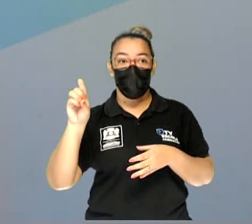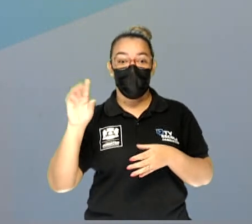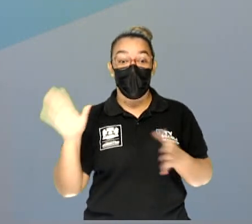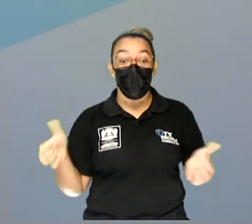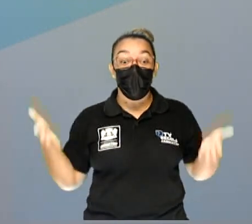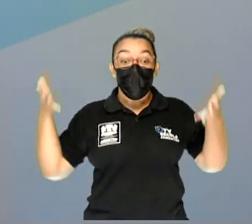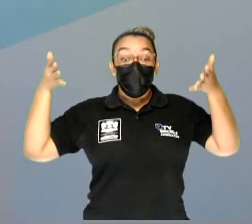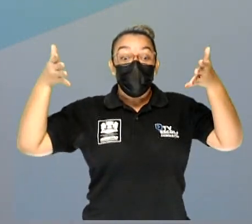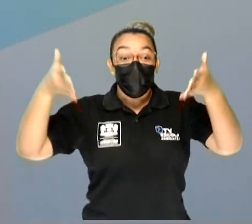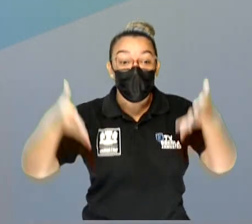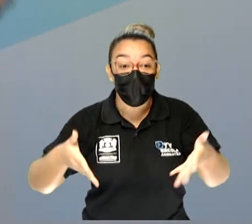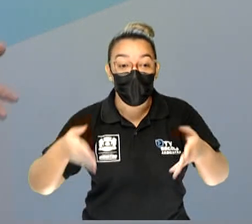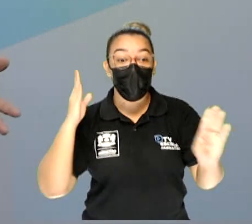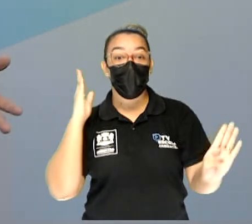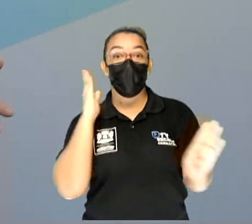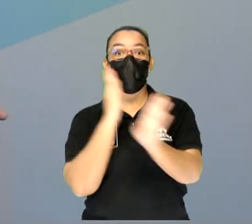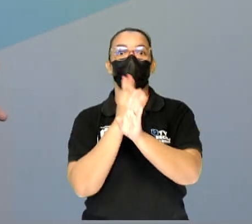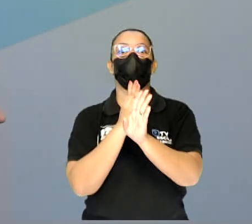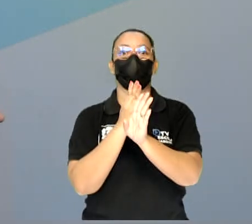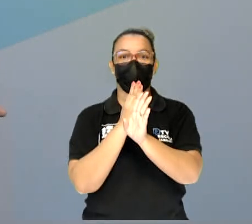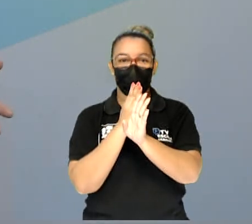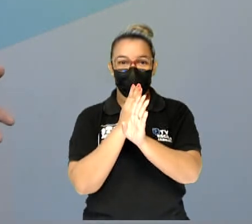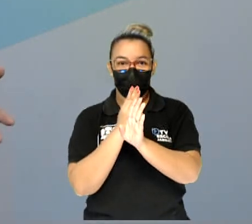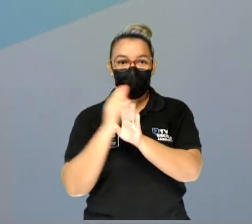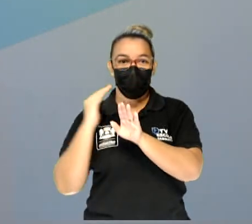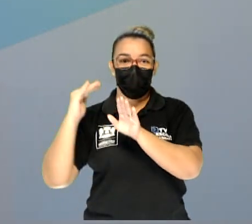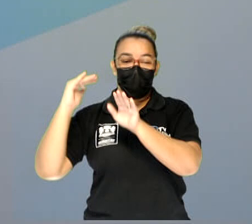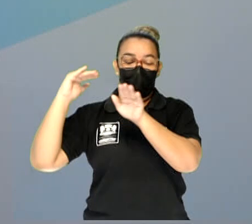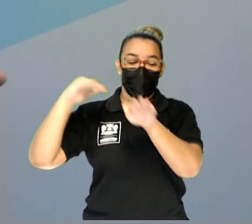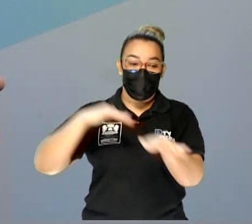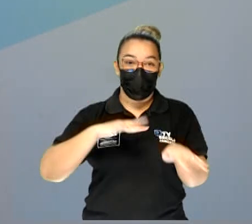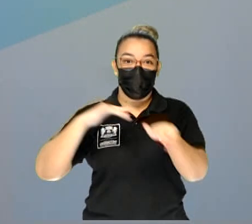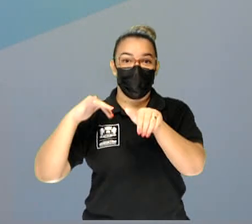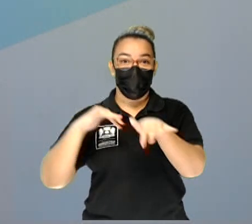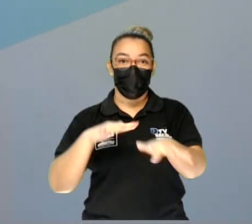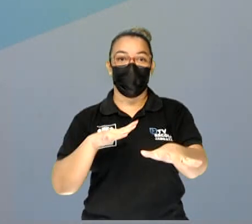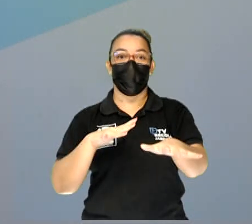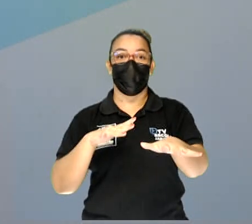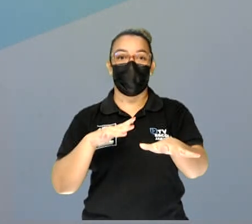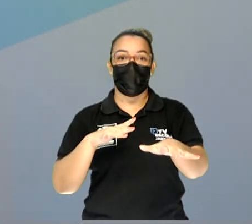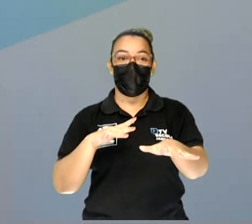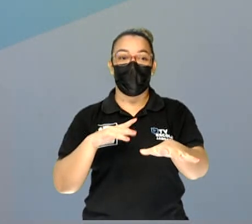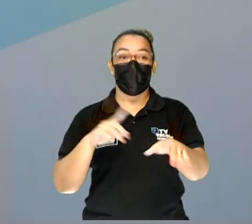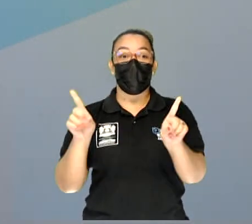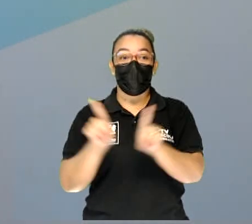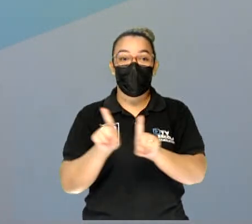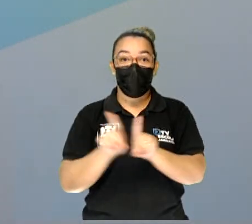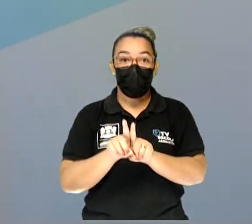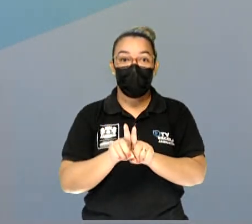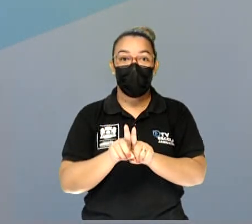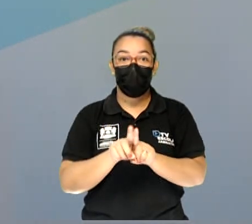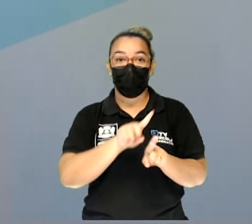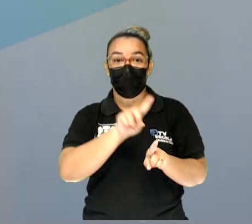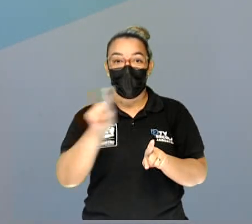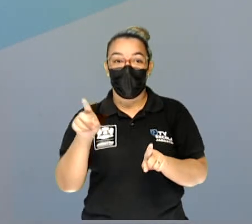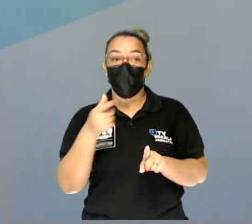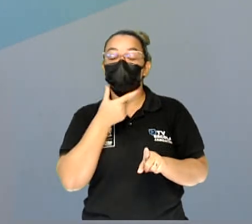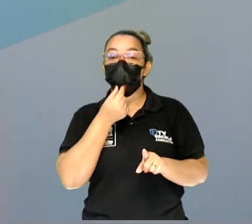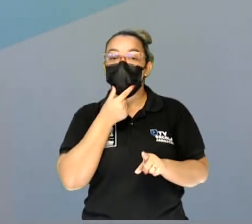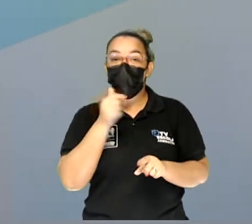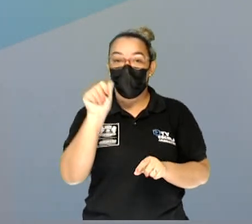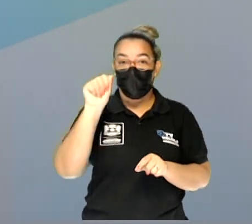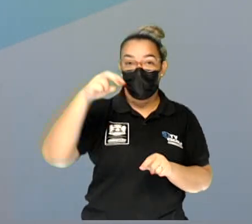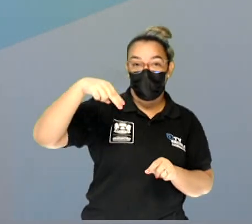encontraram o grosso das forças patriotas, assim que a gente pode chamar. E a isca que o Antônio Dias